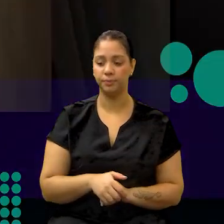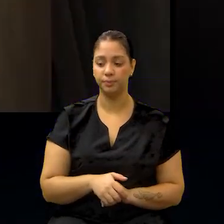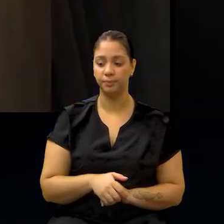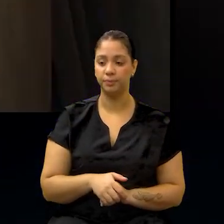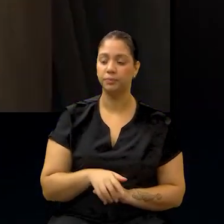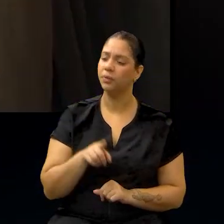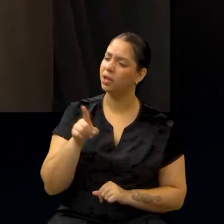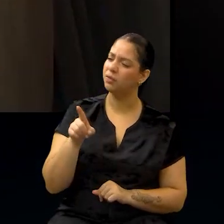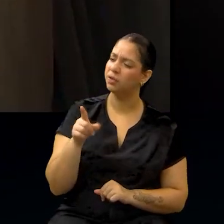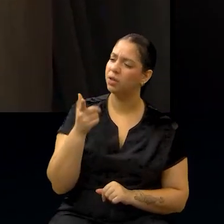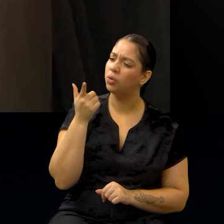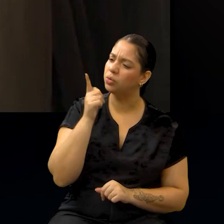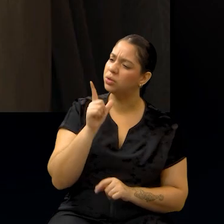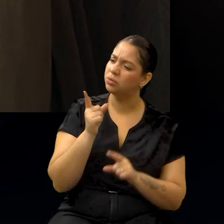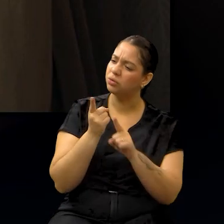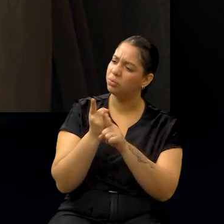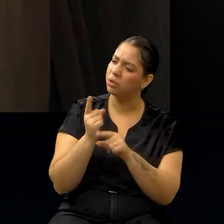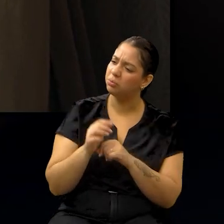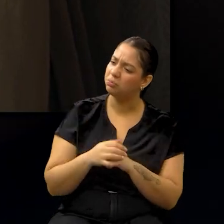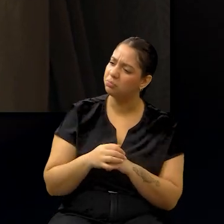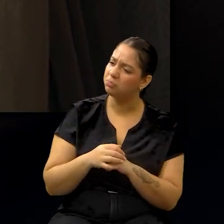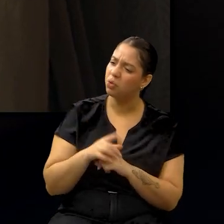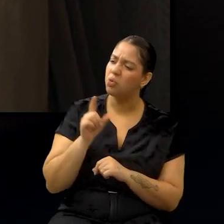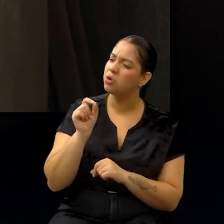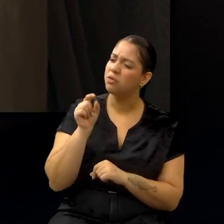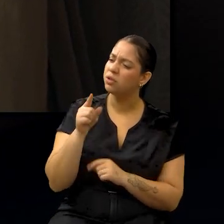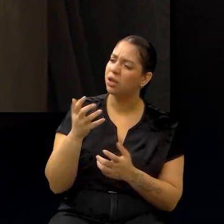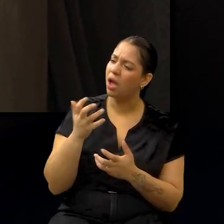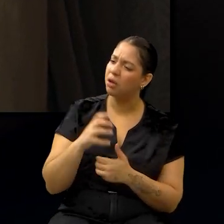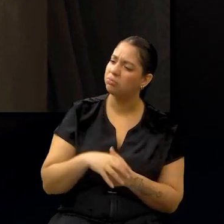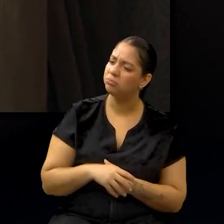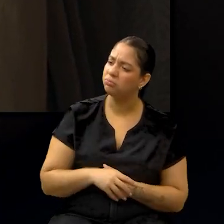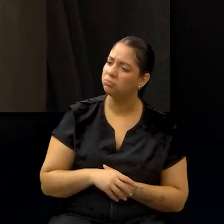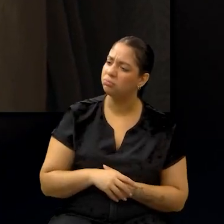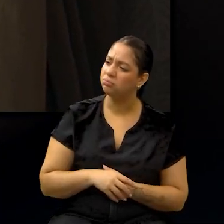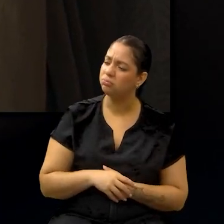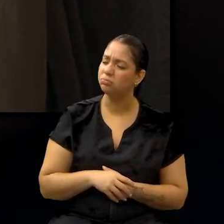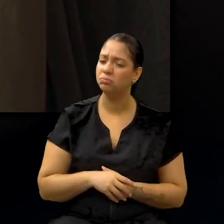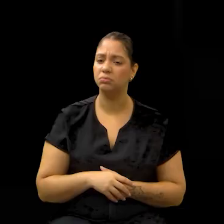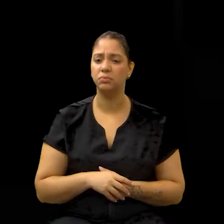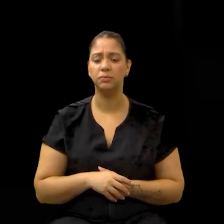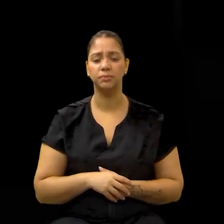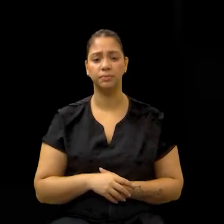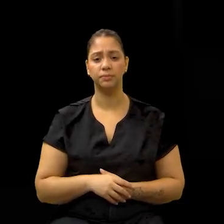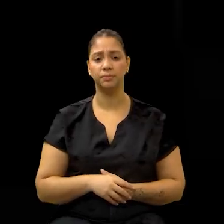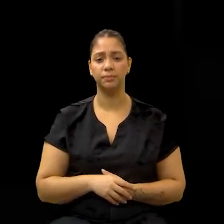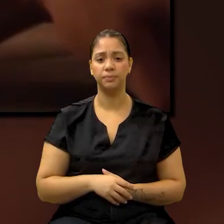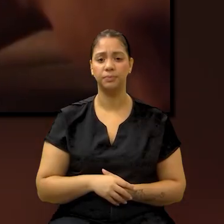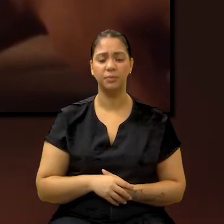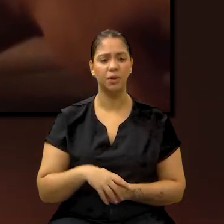transformações. E você conseguiu descobrir o que você quer?